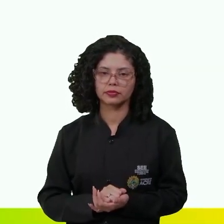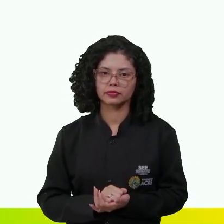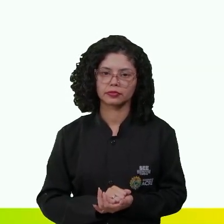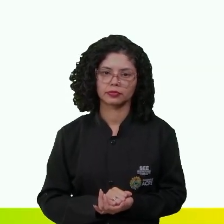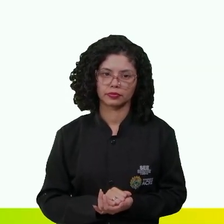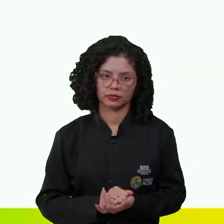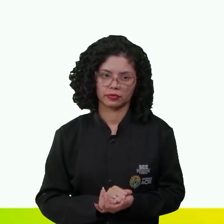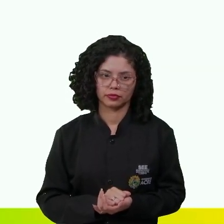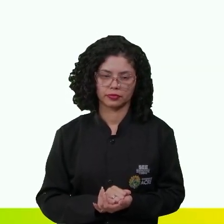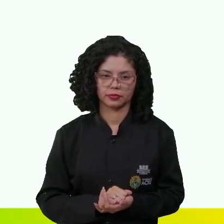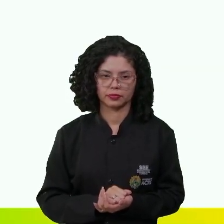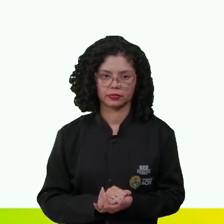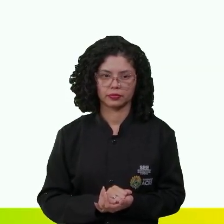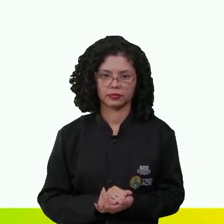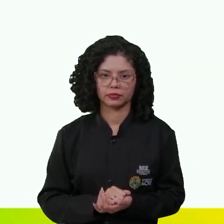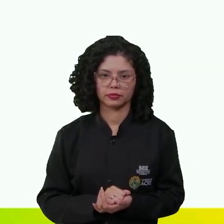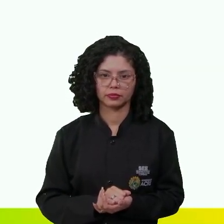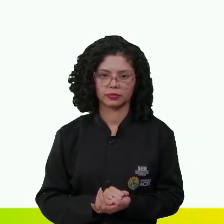eu vou usar o seguinte, ó.